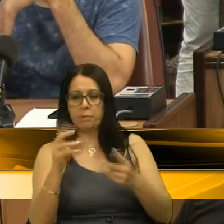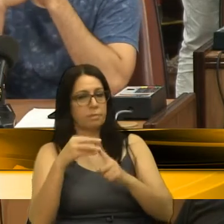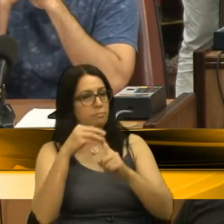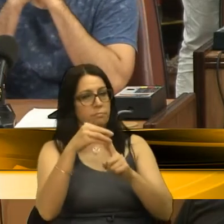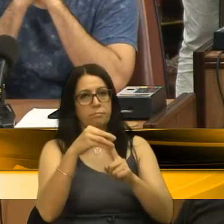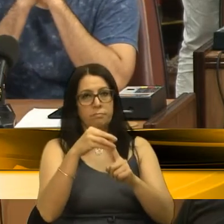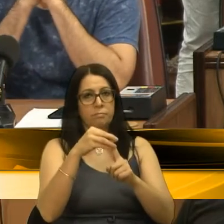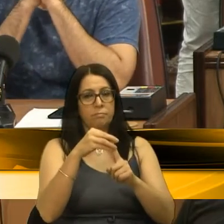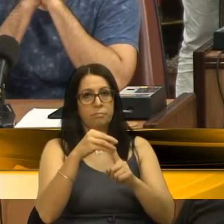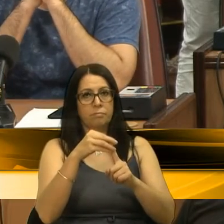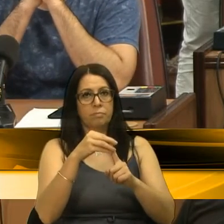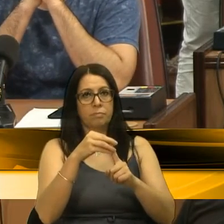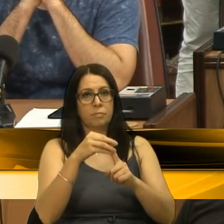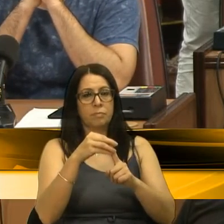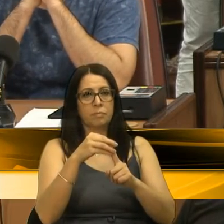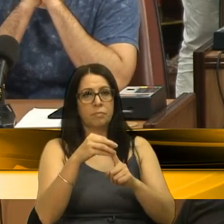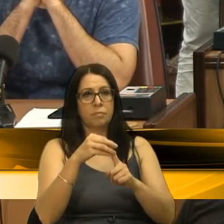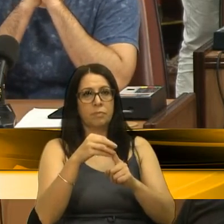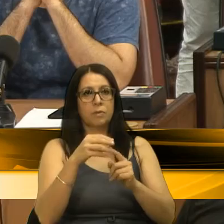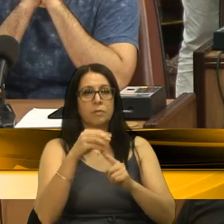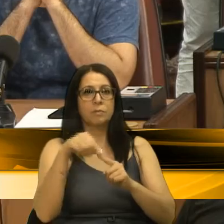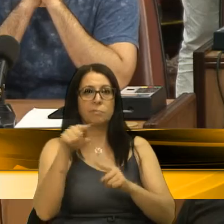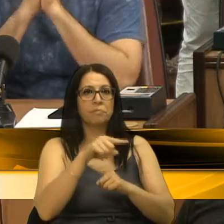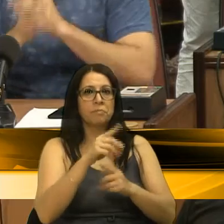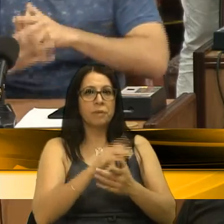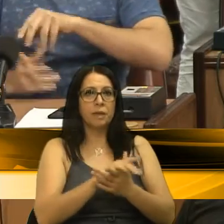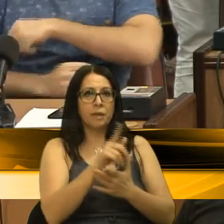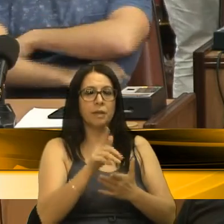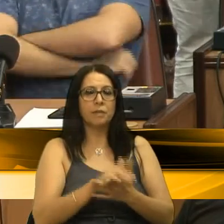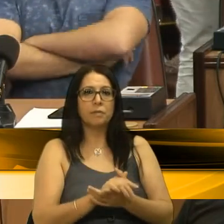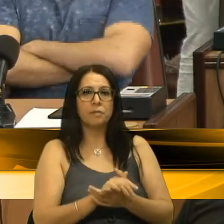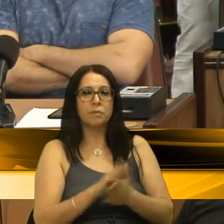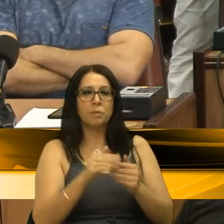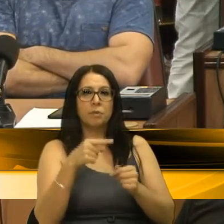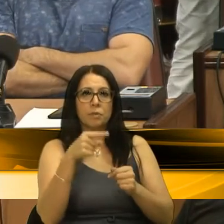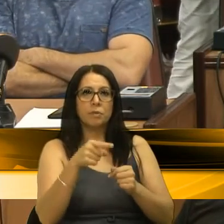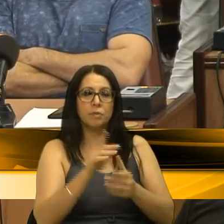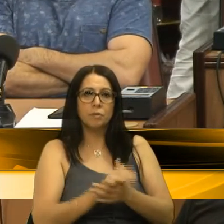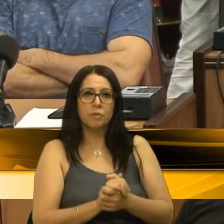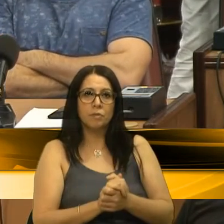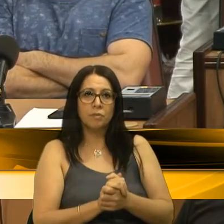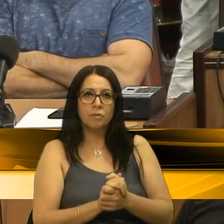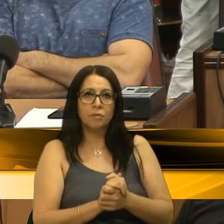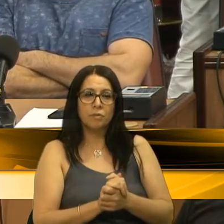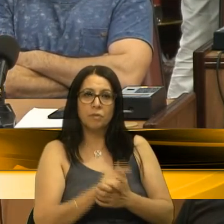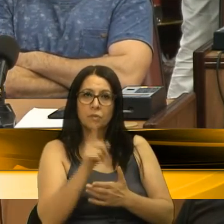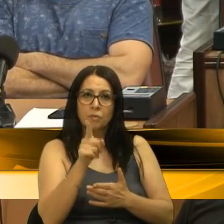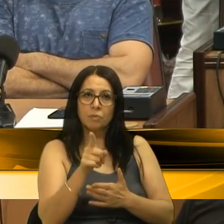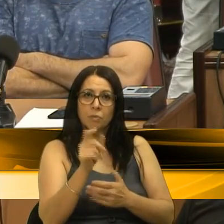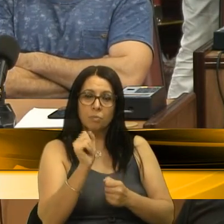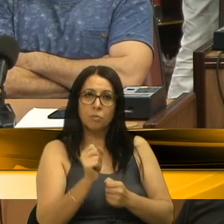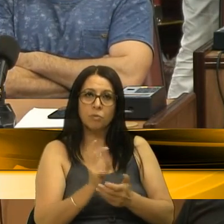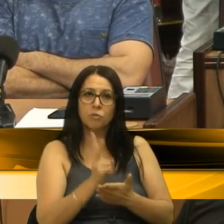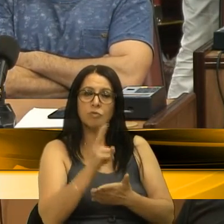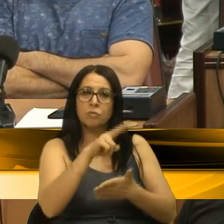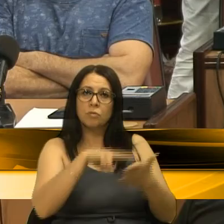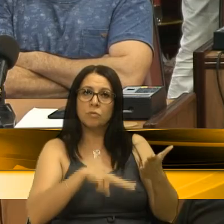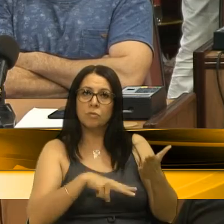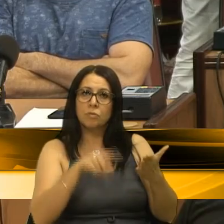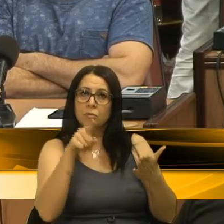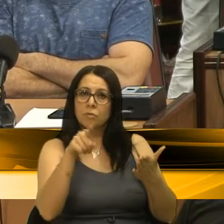cabe sempre. Não é a questão de ter tomado uma decisão e agora acabou, não tem mais recurso,